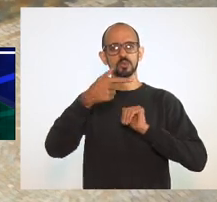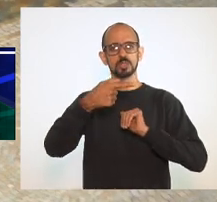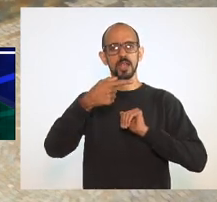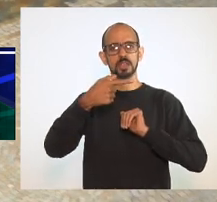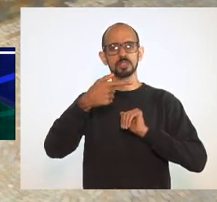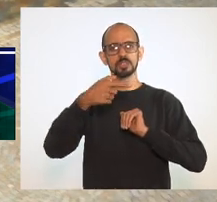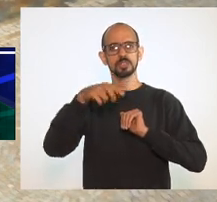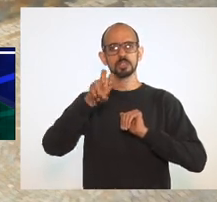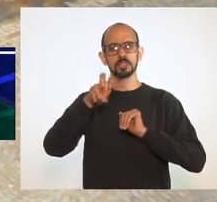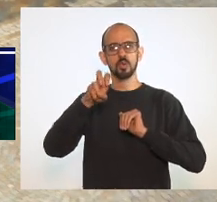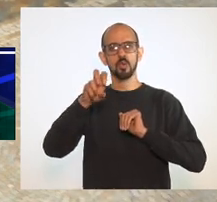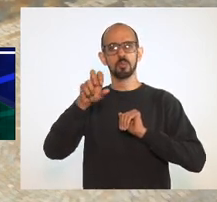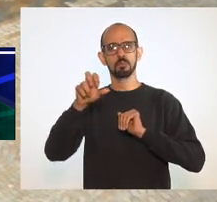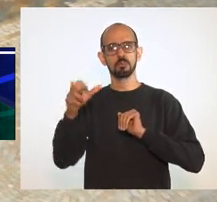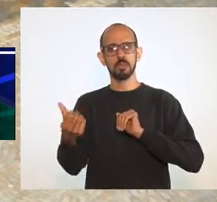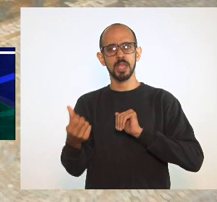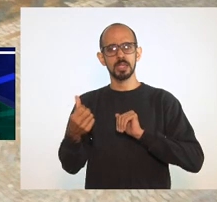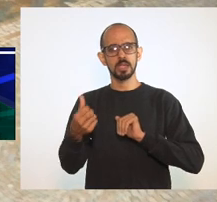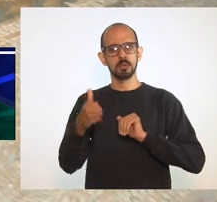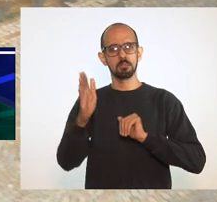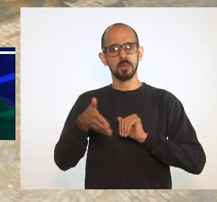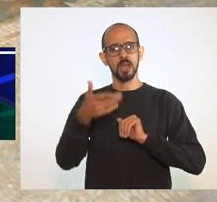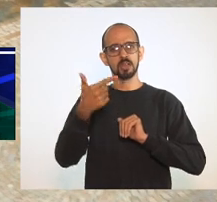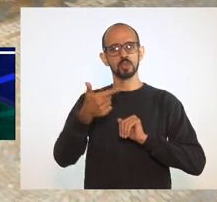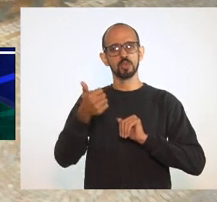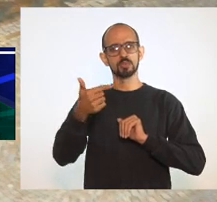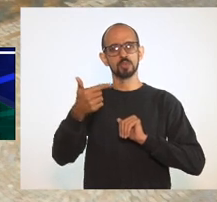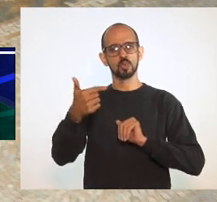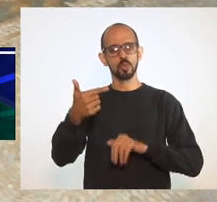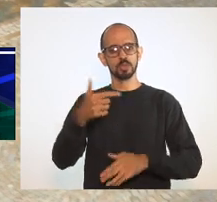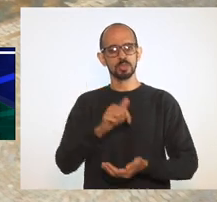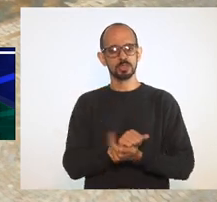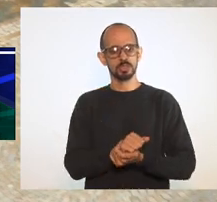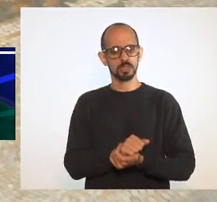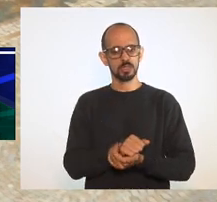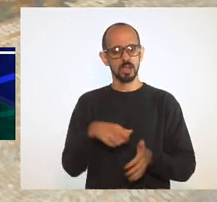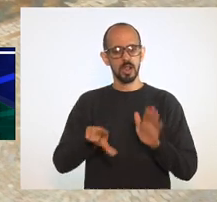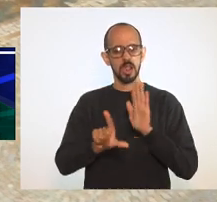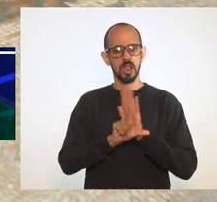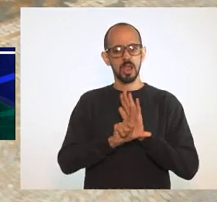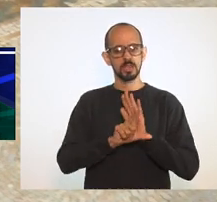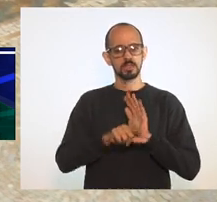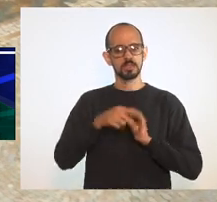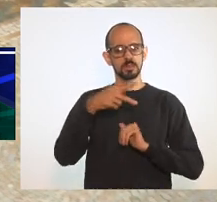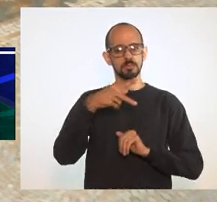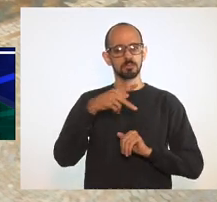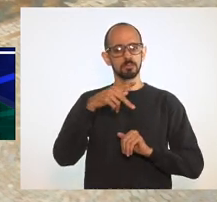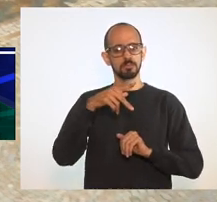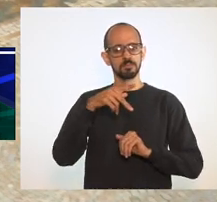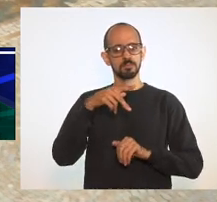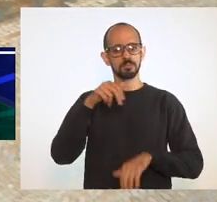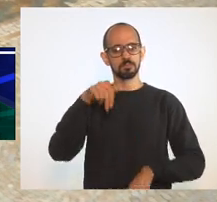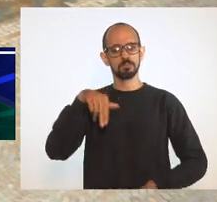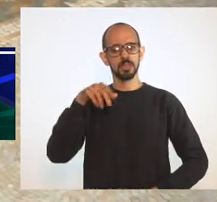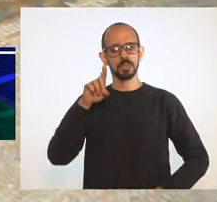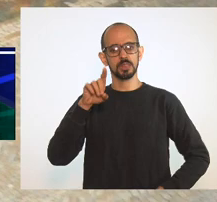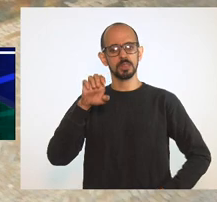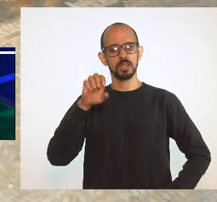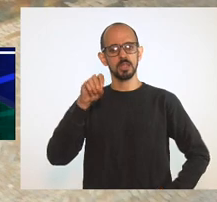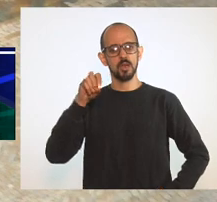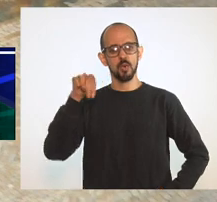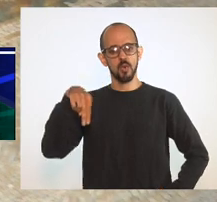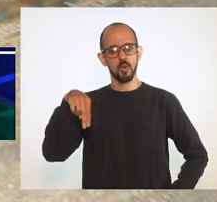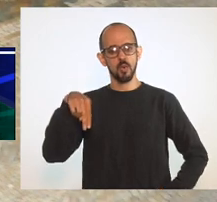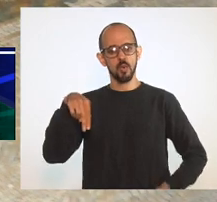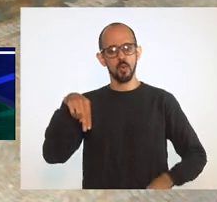1756 de 2012, da deputada Inês Pandeló, que trata do tema. Senhor